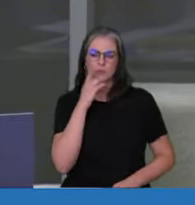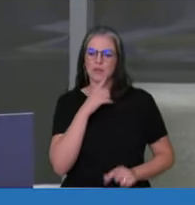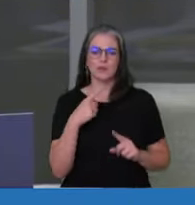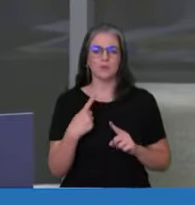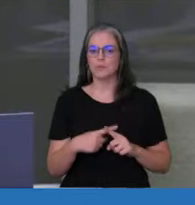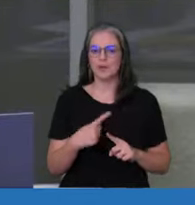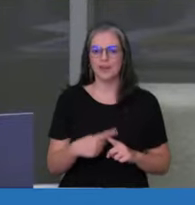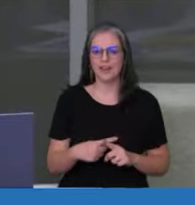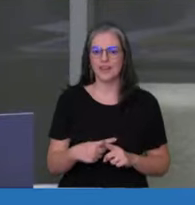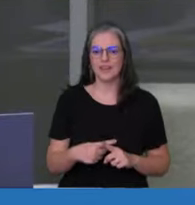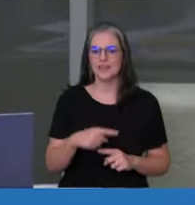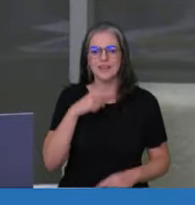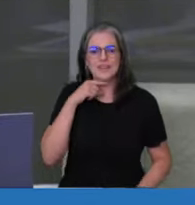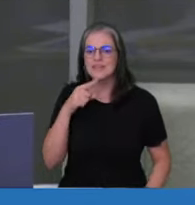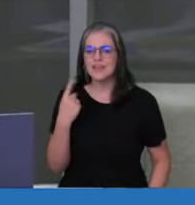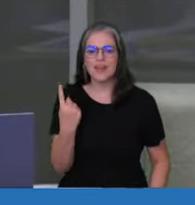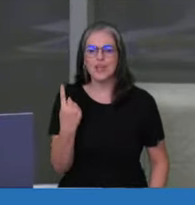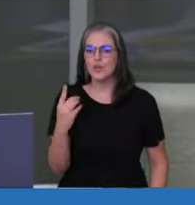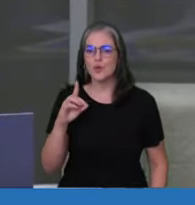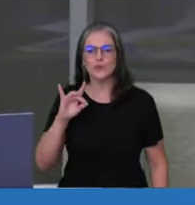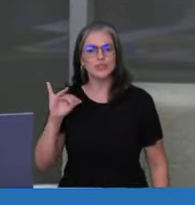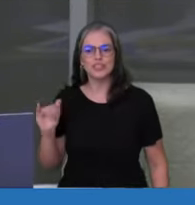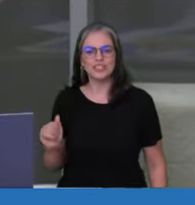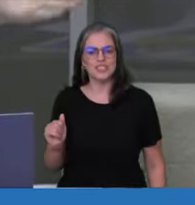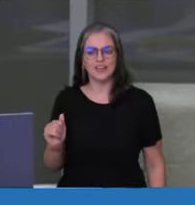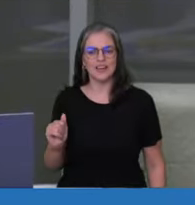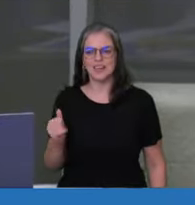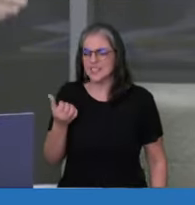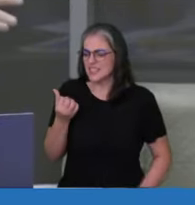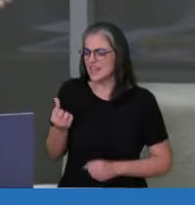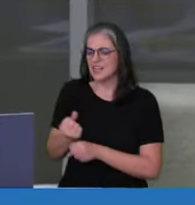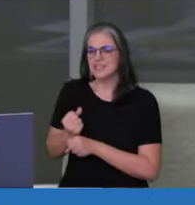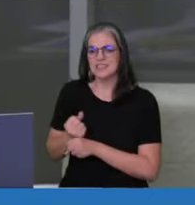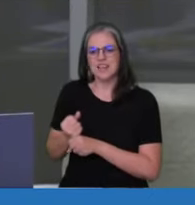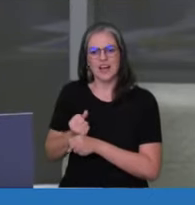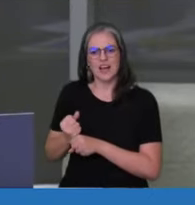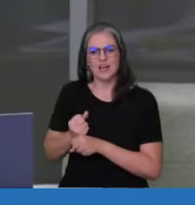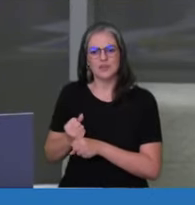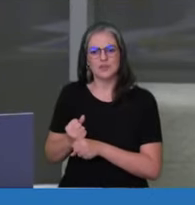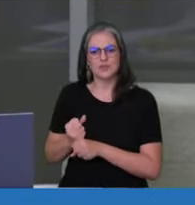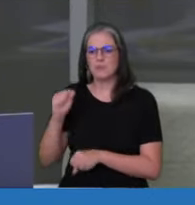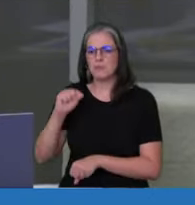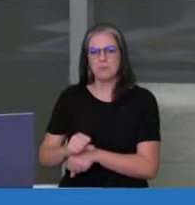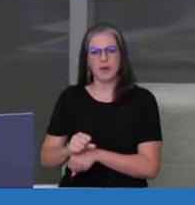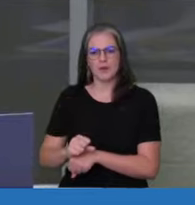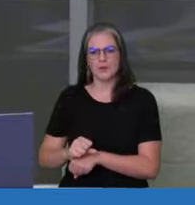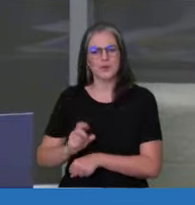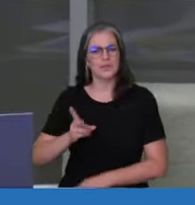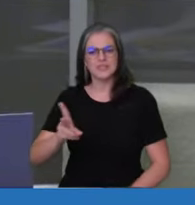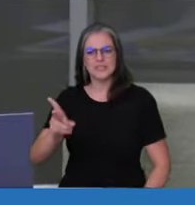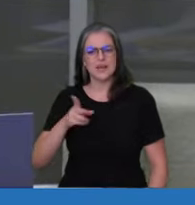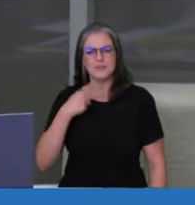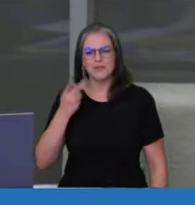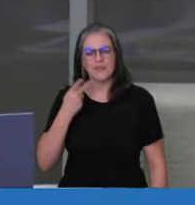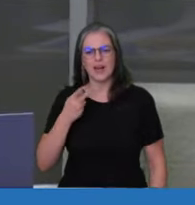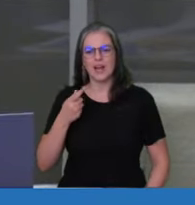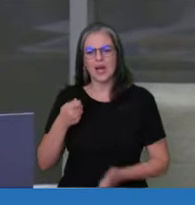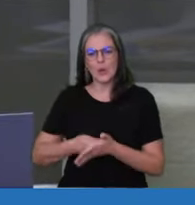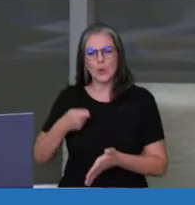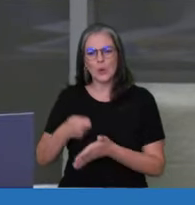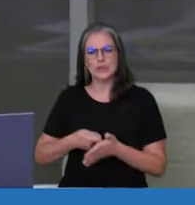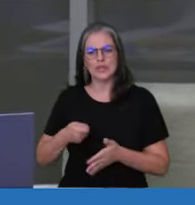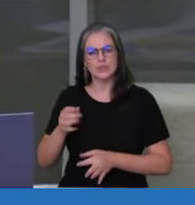nenhum dia sequer nesses últimos 6 anos se deixou de falar o nome da Marielle e exigir justiça, mesmo que uma série